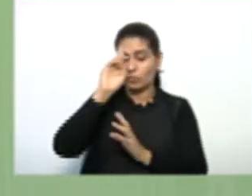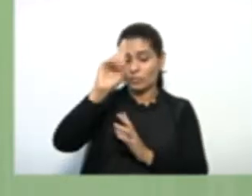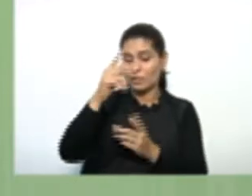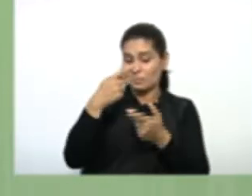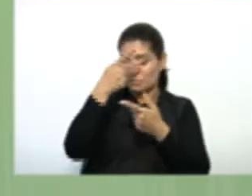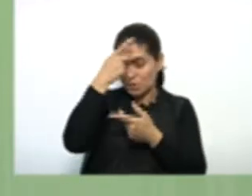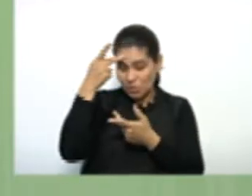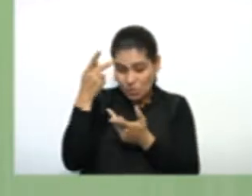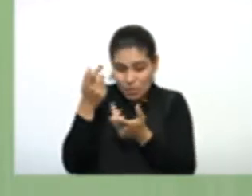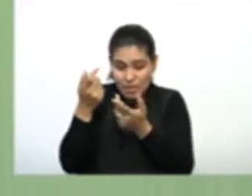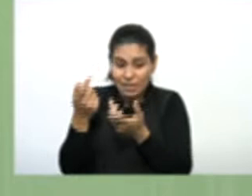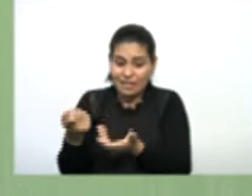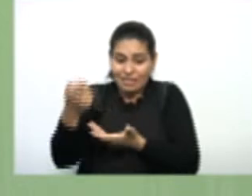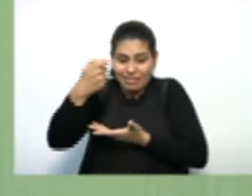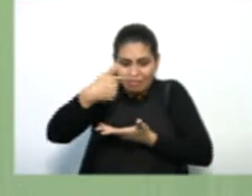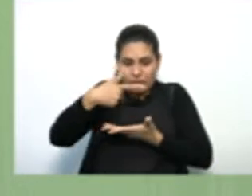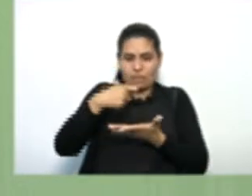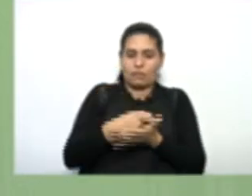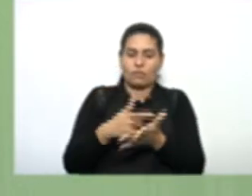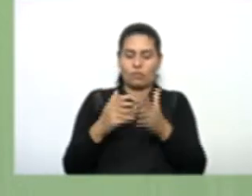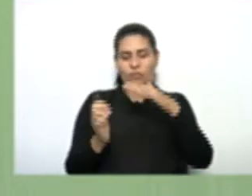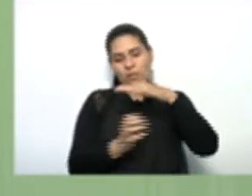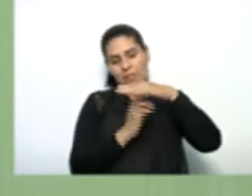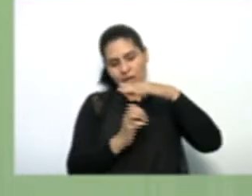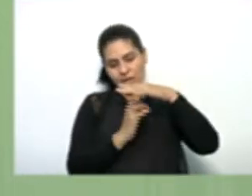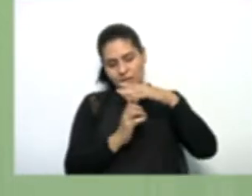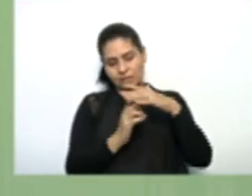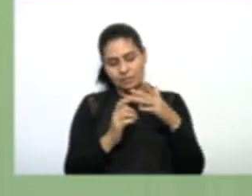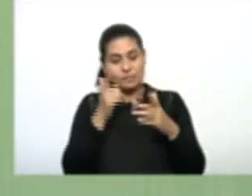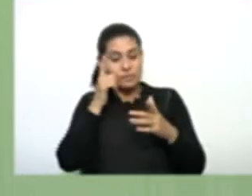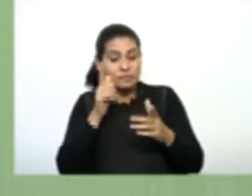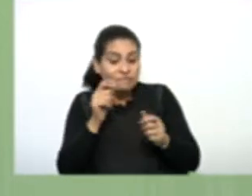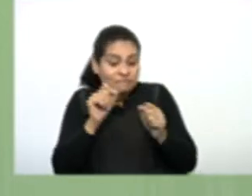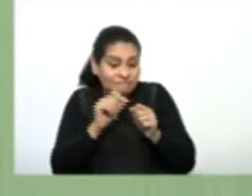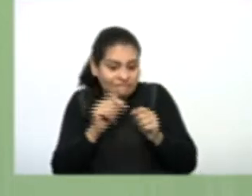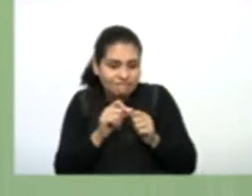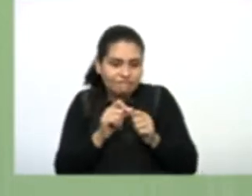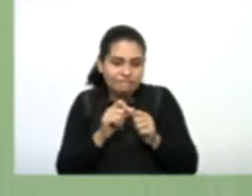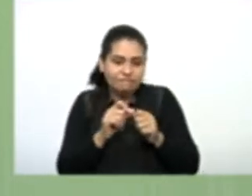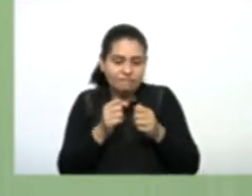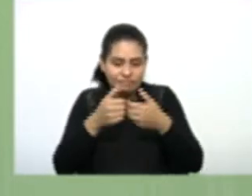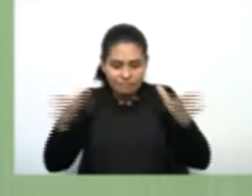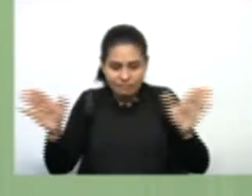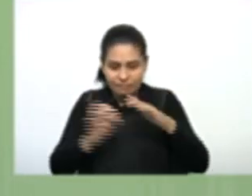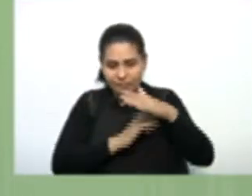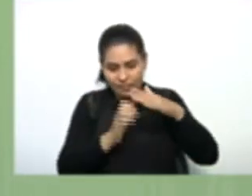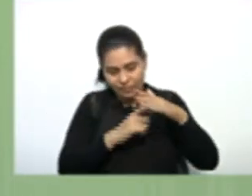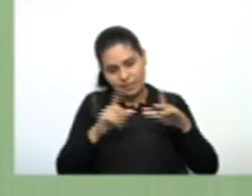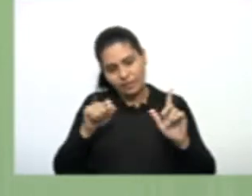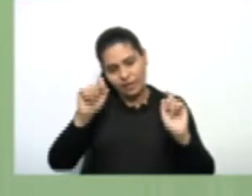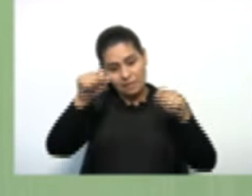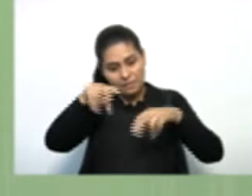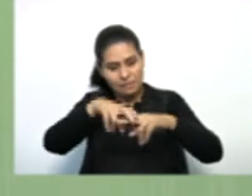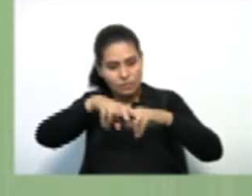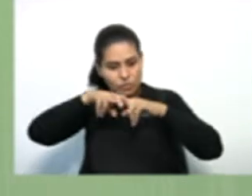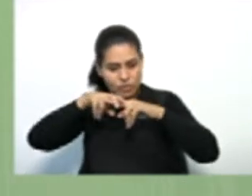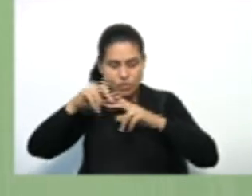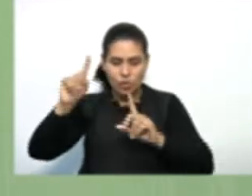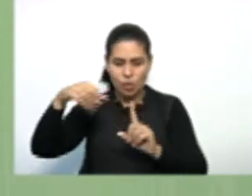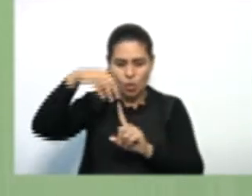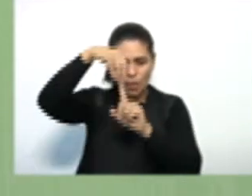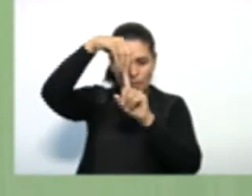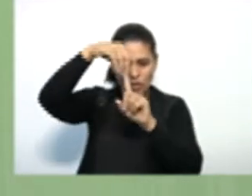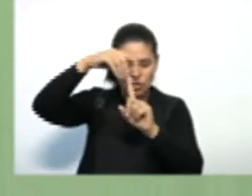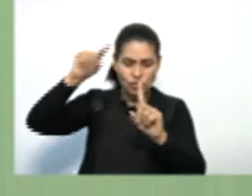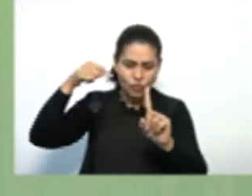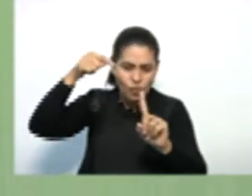que forneceram dinheiro para adquirir os meios de produção. E é por isso que sua única finalidade